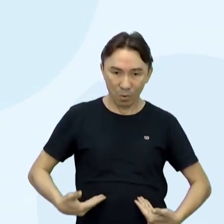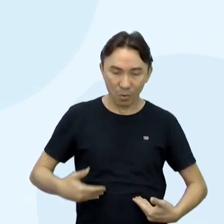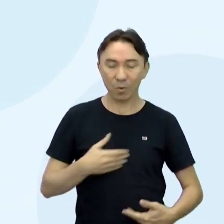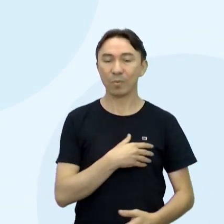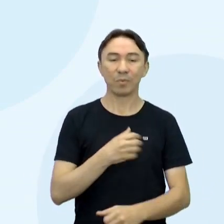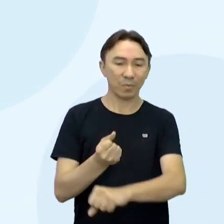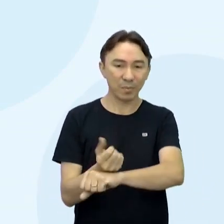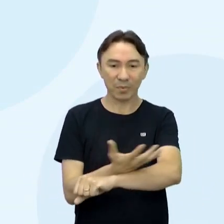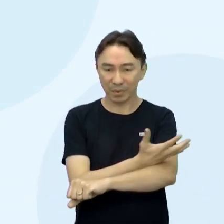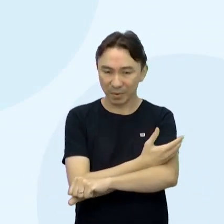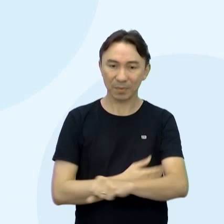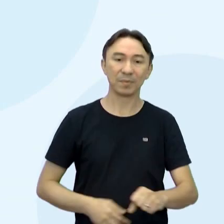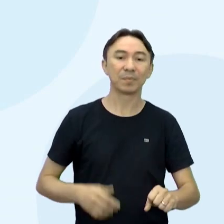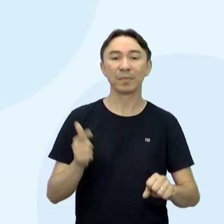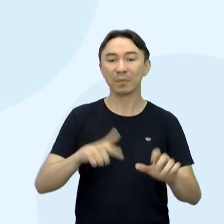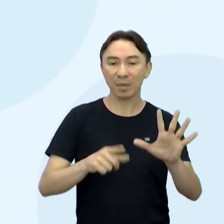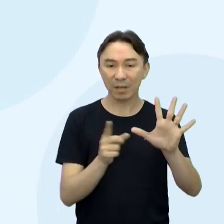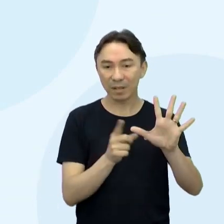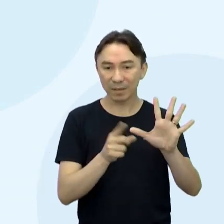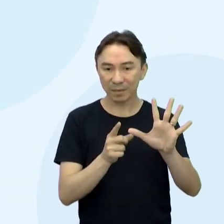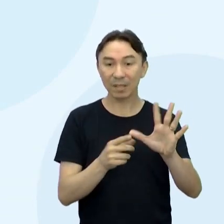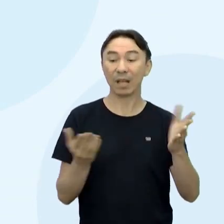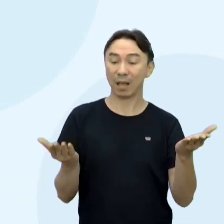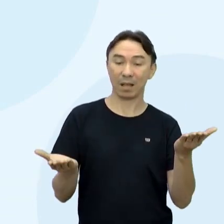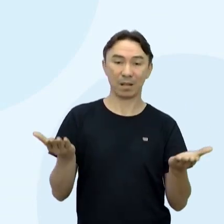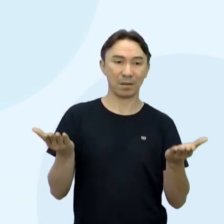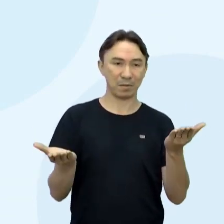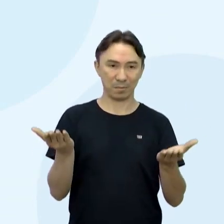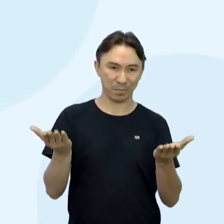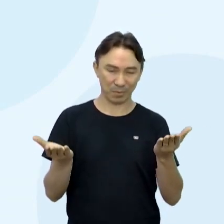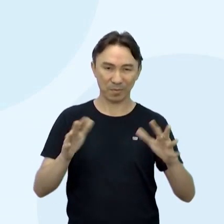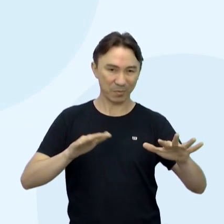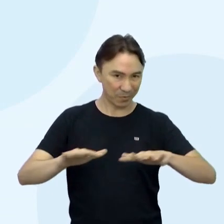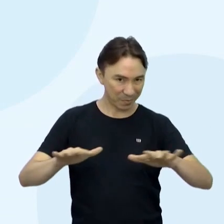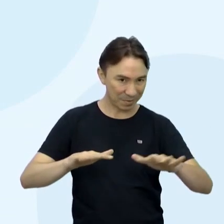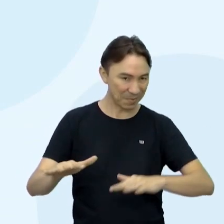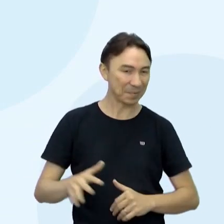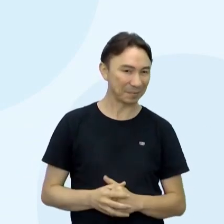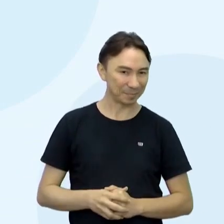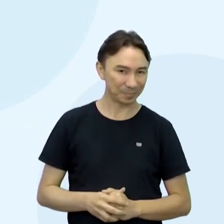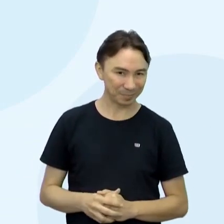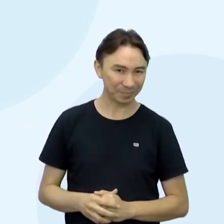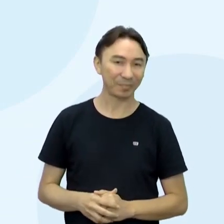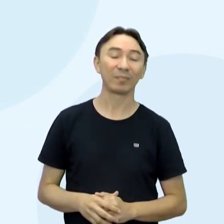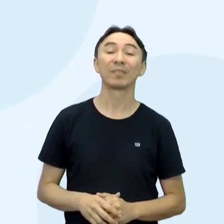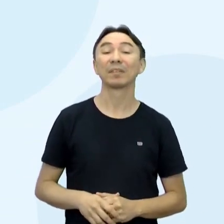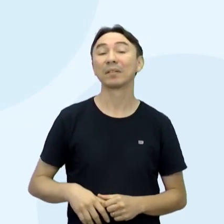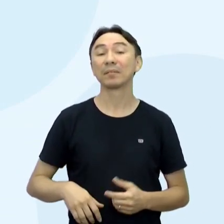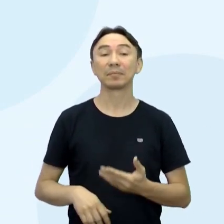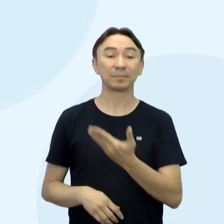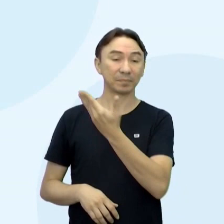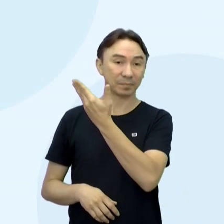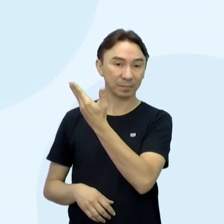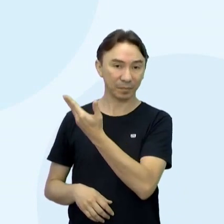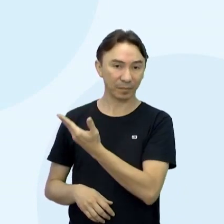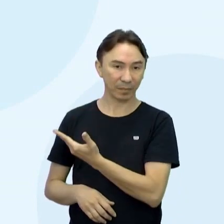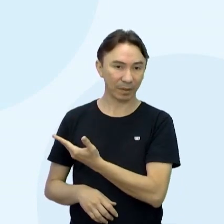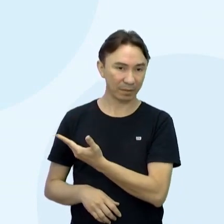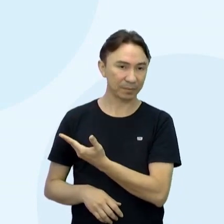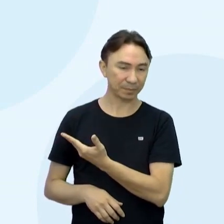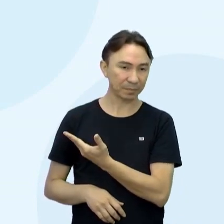equilíbrio em movimento. No próximo slide, nós estamos então retomando